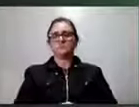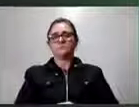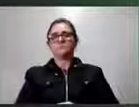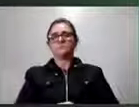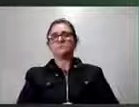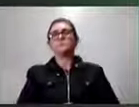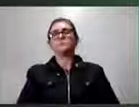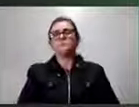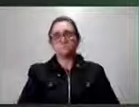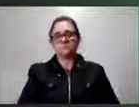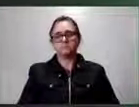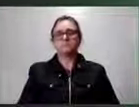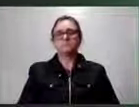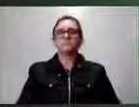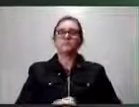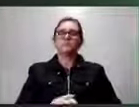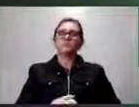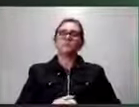tubo endotraqueal,